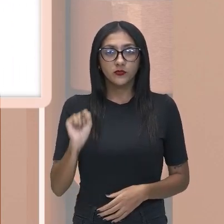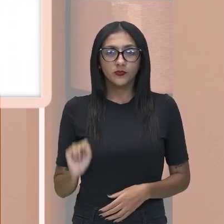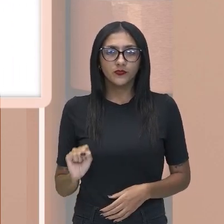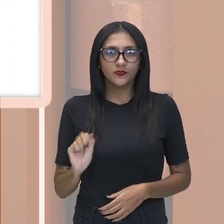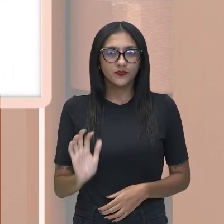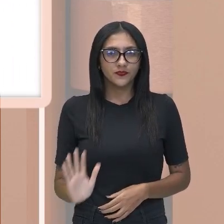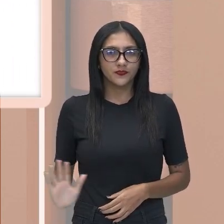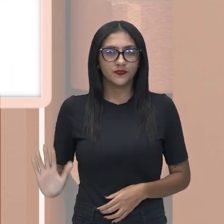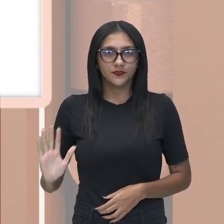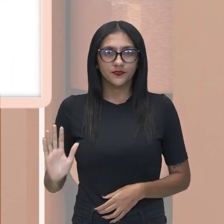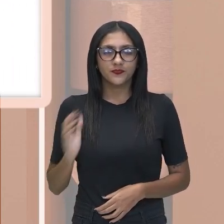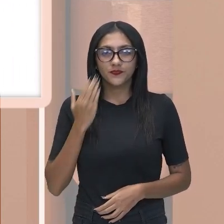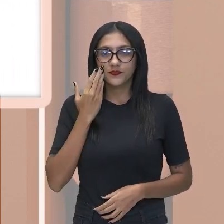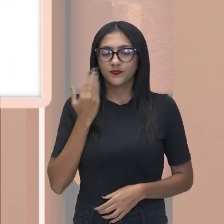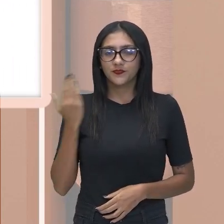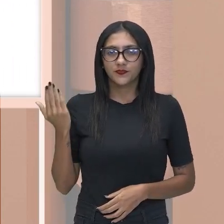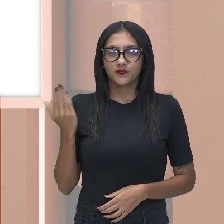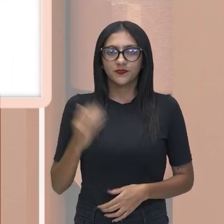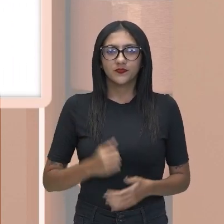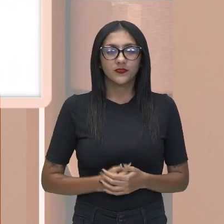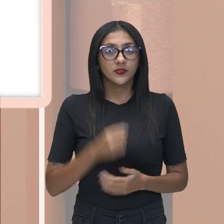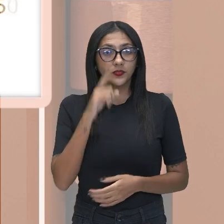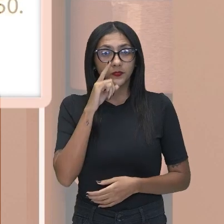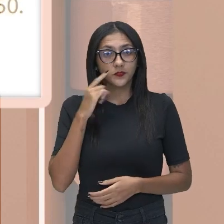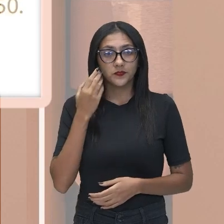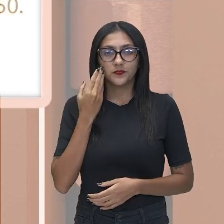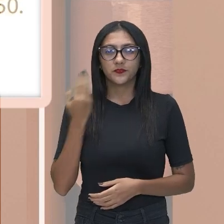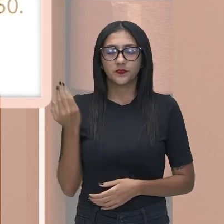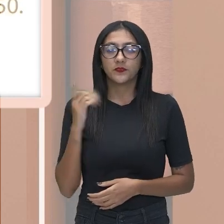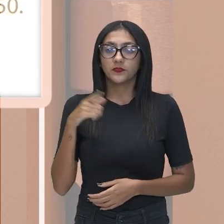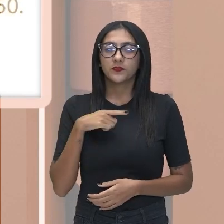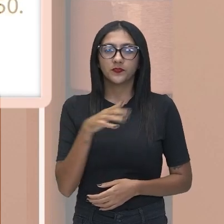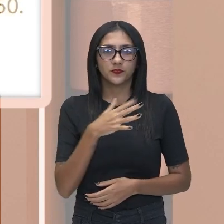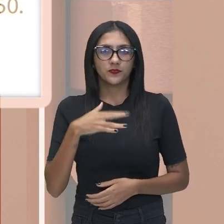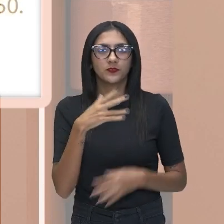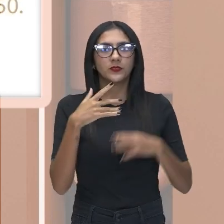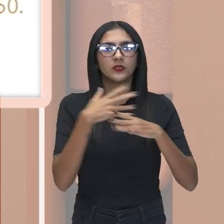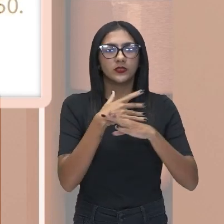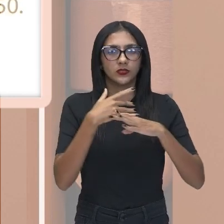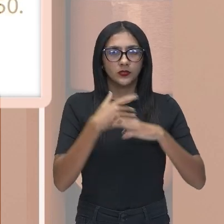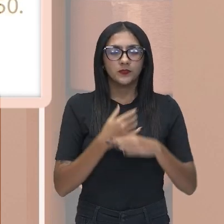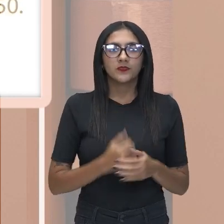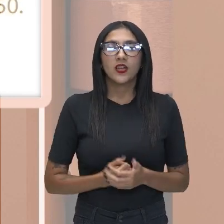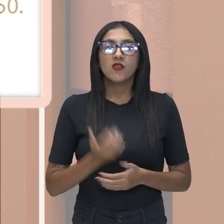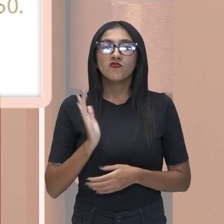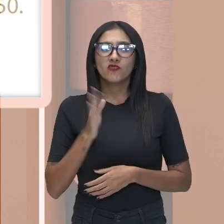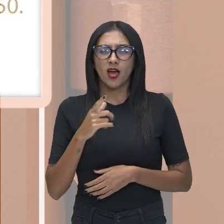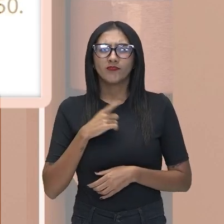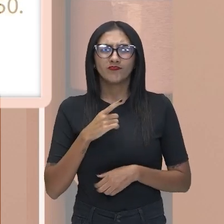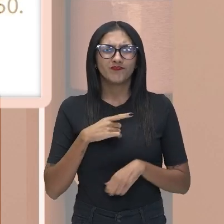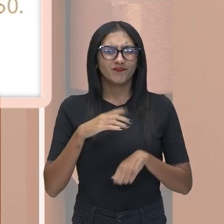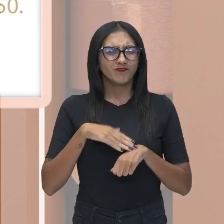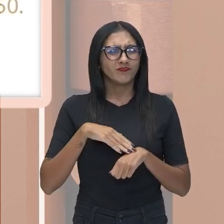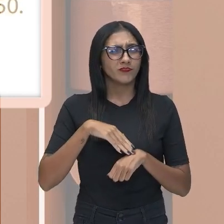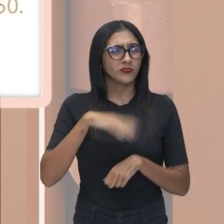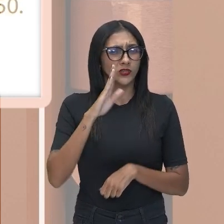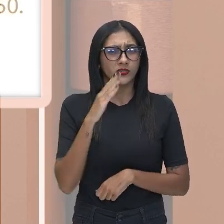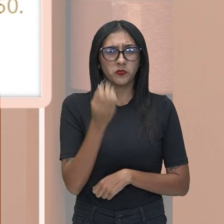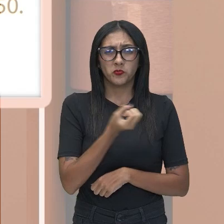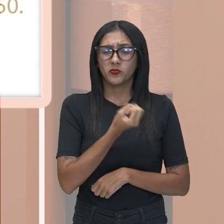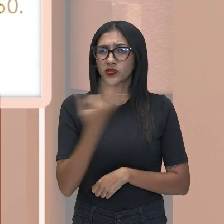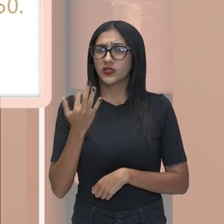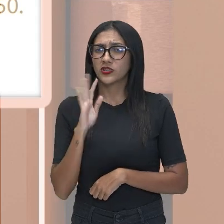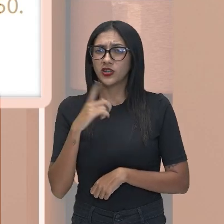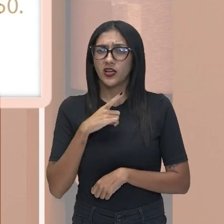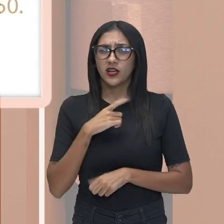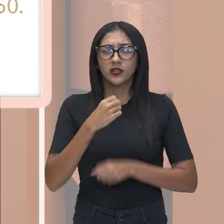região sudeste, a população urbana, ela já superou a população rural já na década